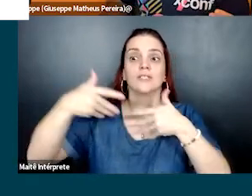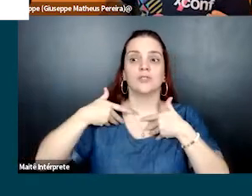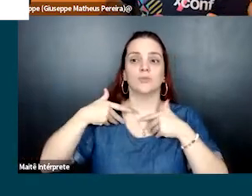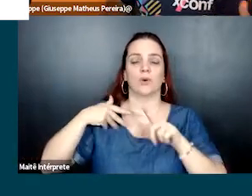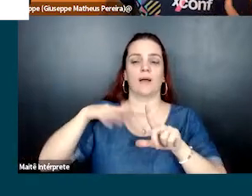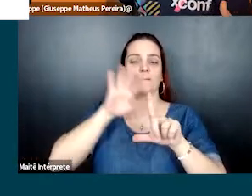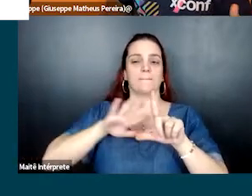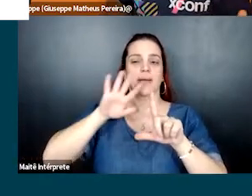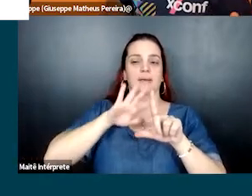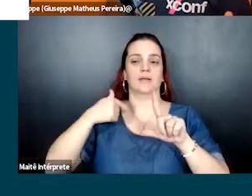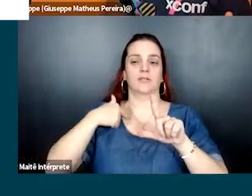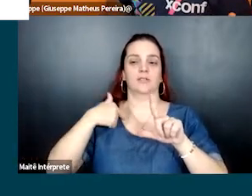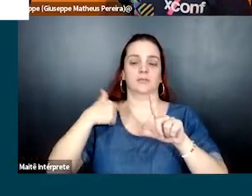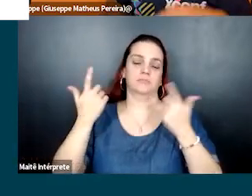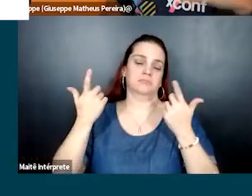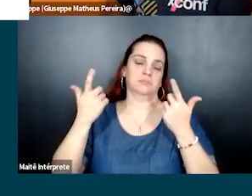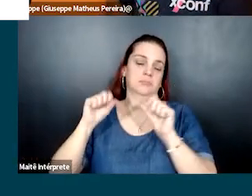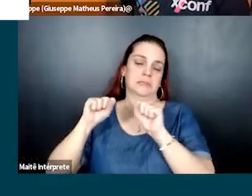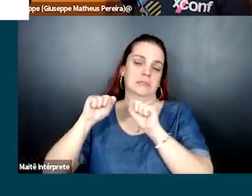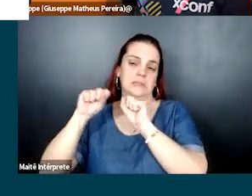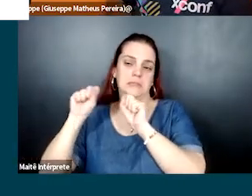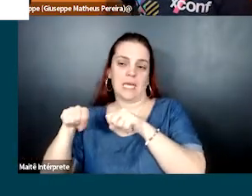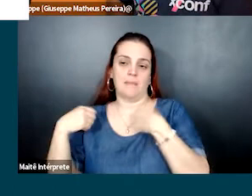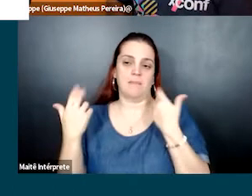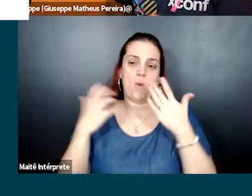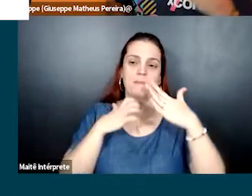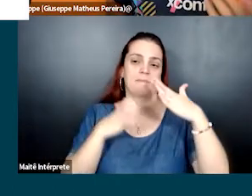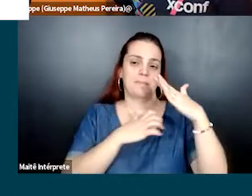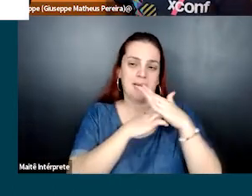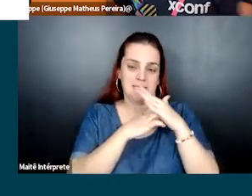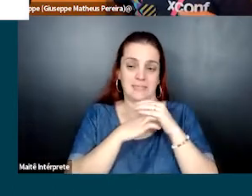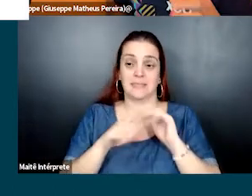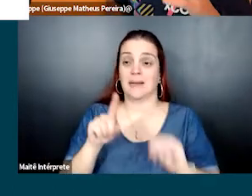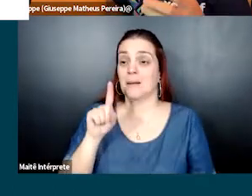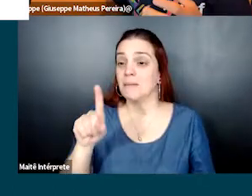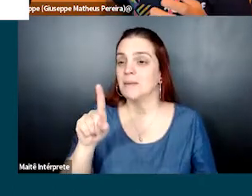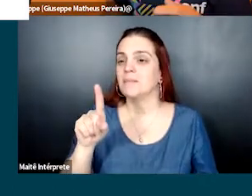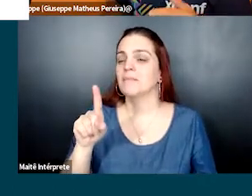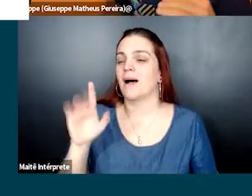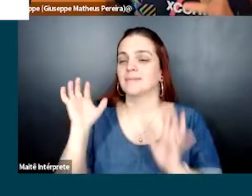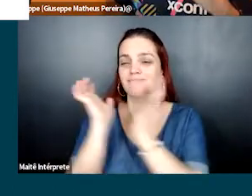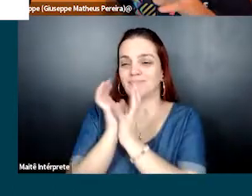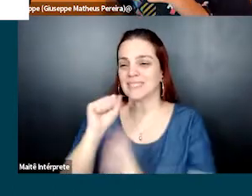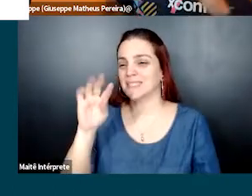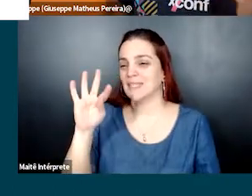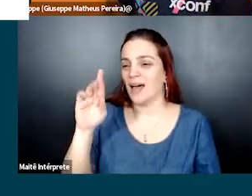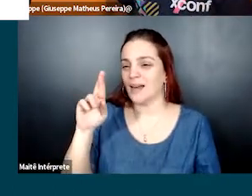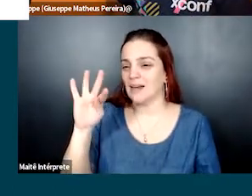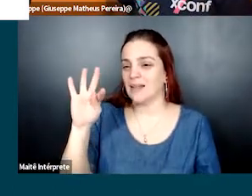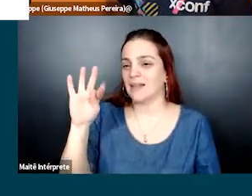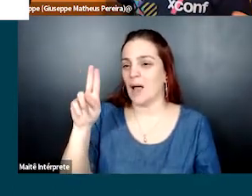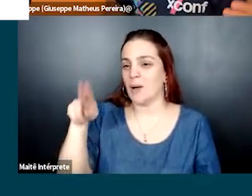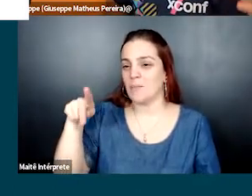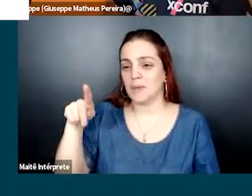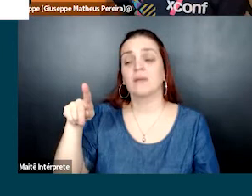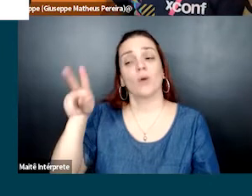no back-end do teu sistema ou da tua empresa. A gente não percebe, mas as startups fazem isso de maneira automática.